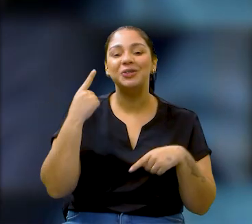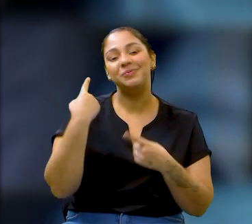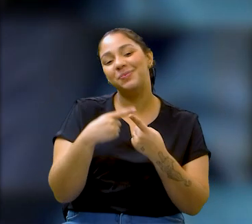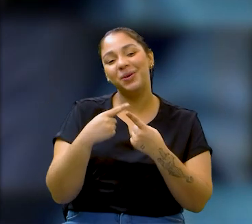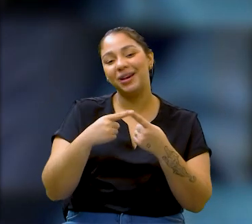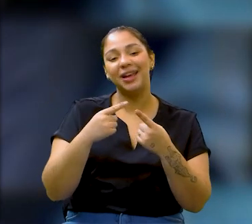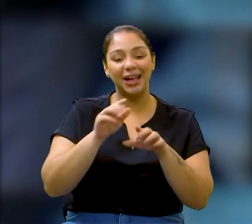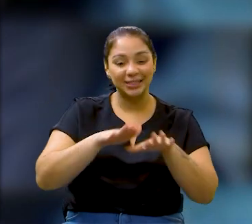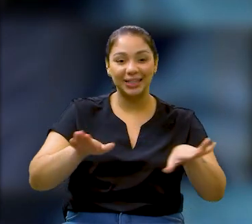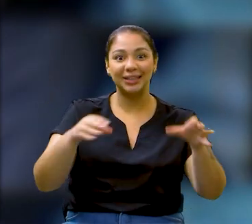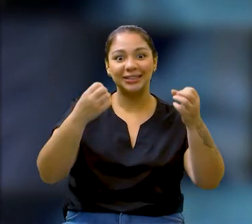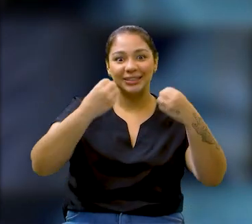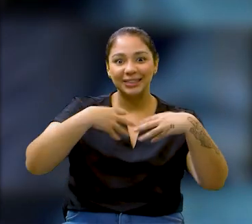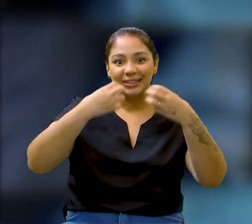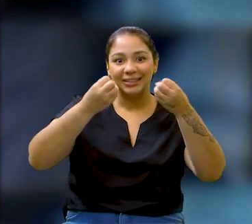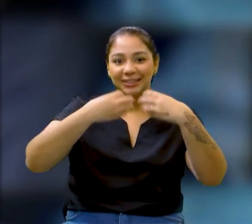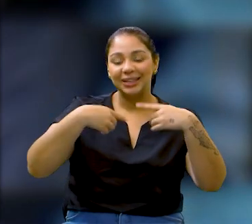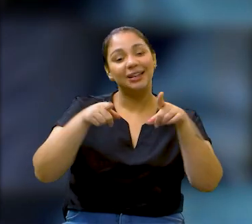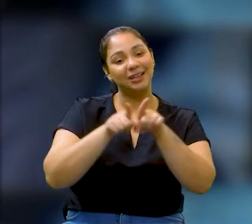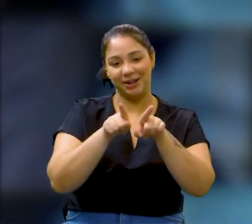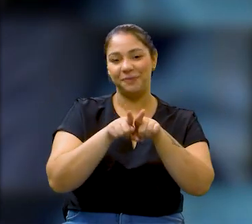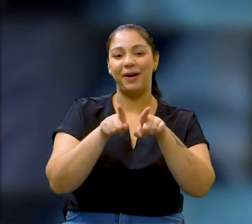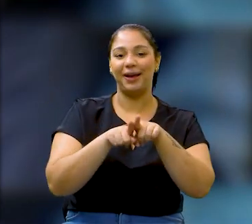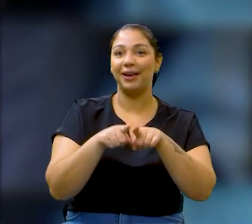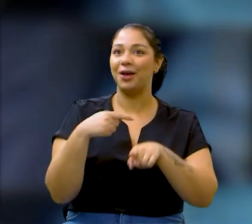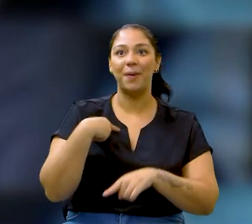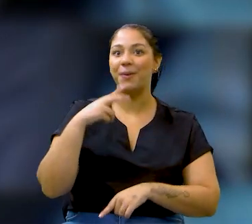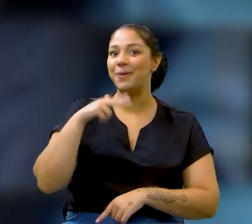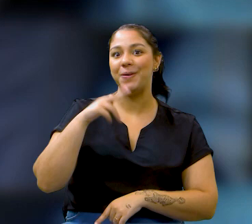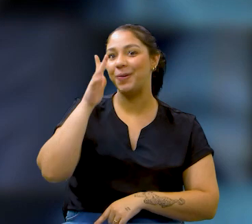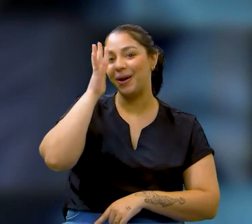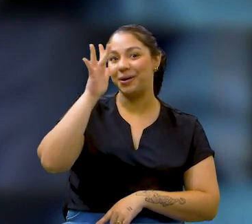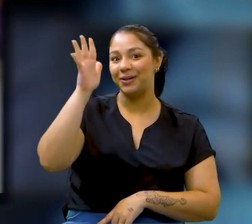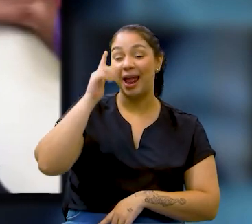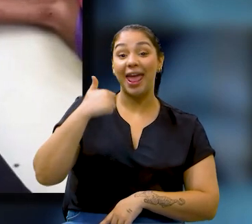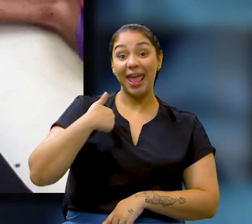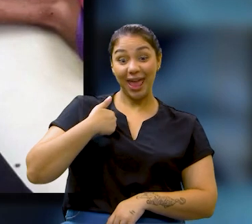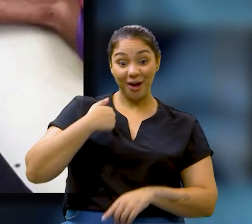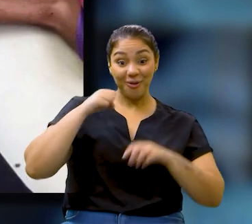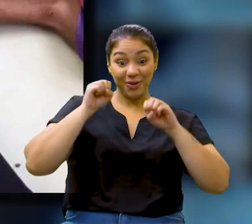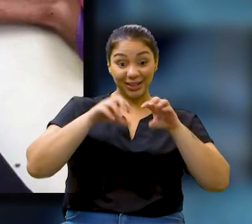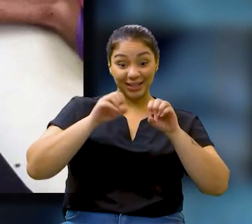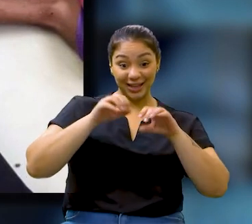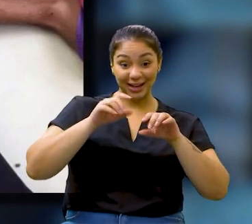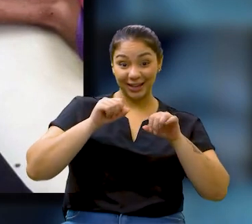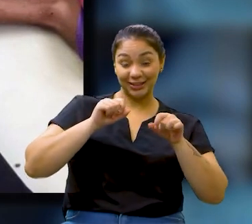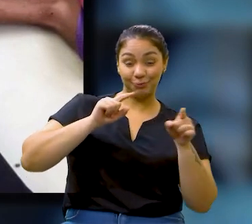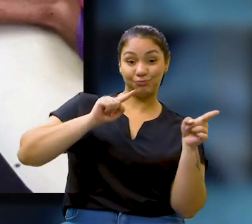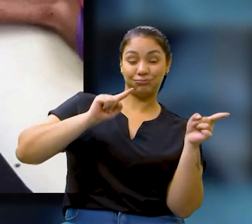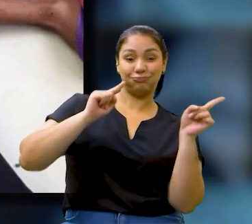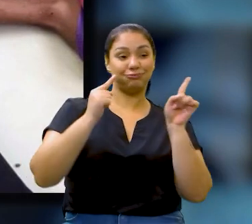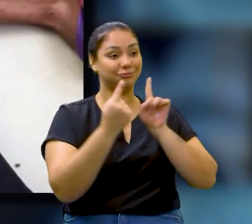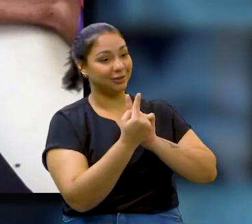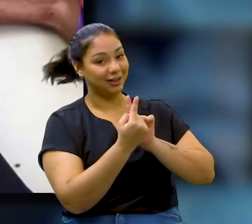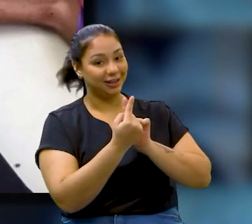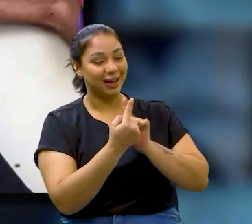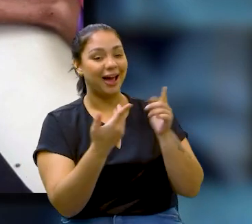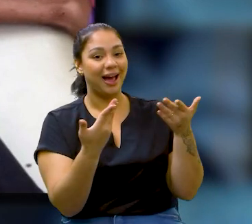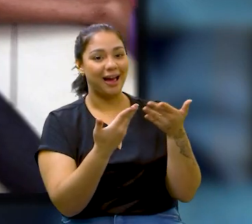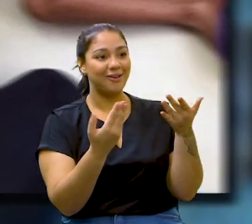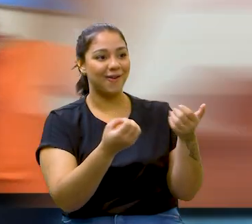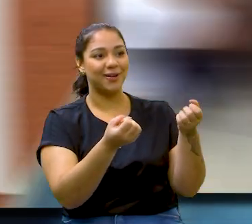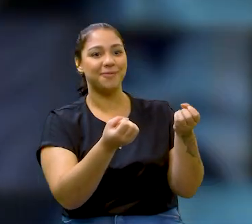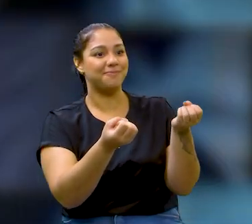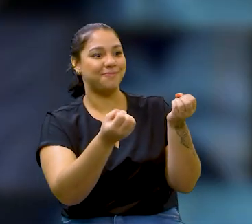ensinam a gente cada dia uma coisa diferente. E eu nunca imaginei, eu educanda, virar monitora